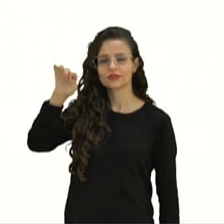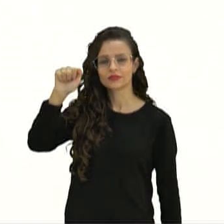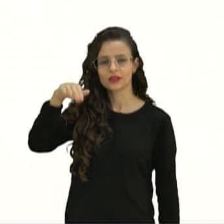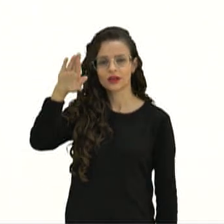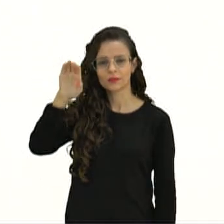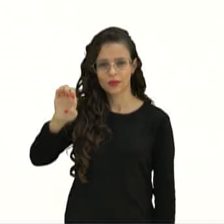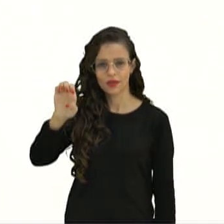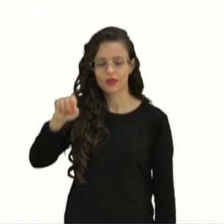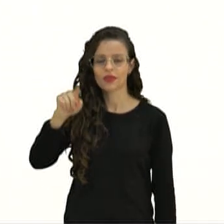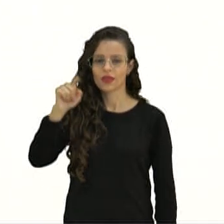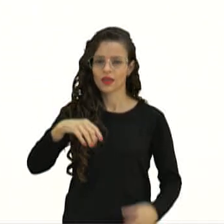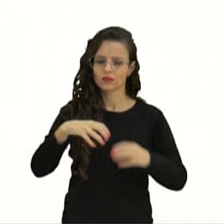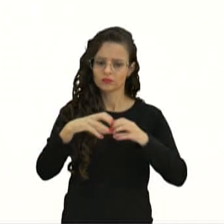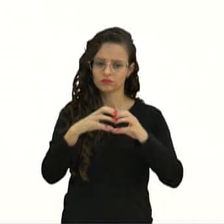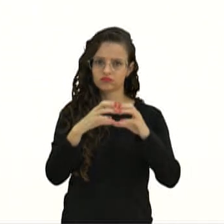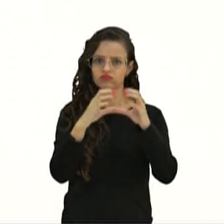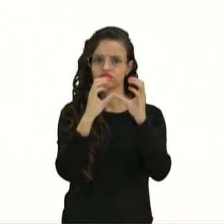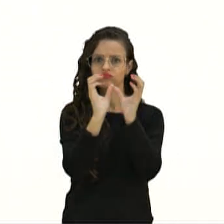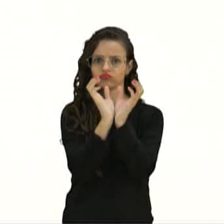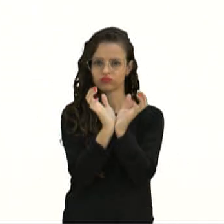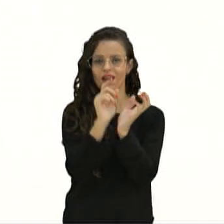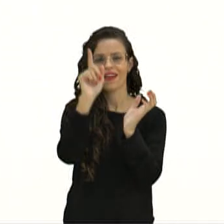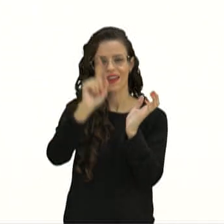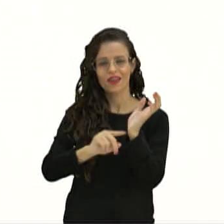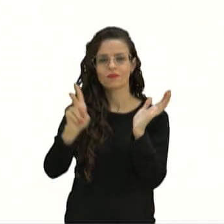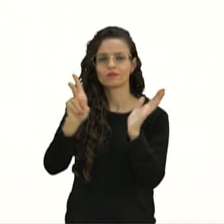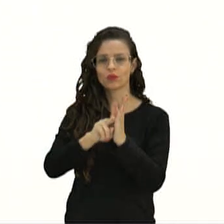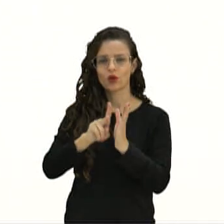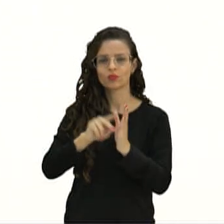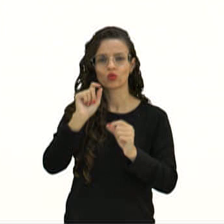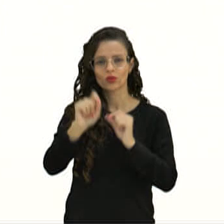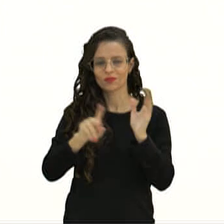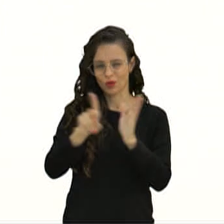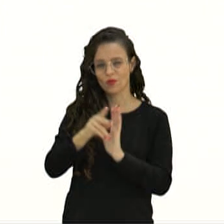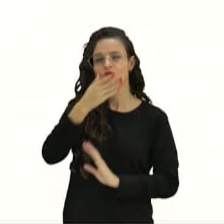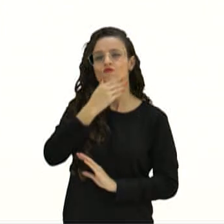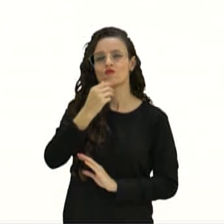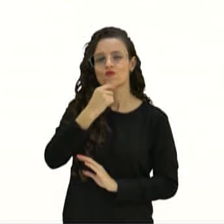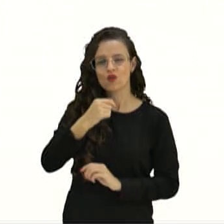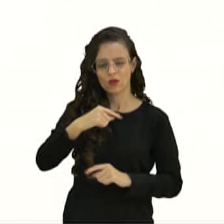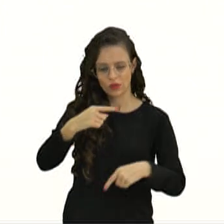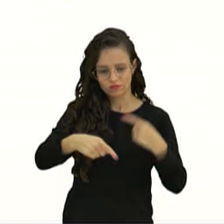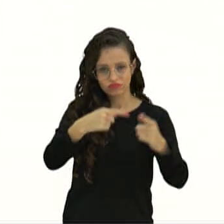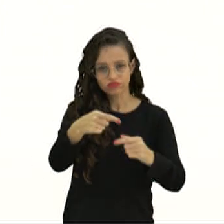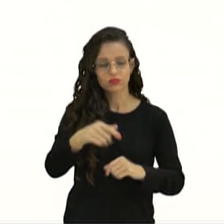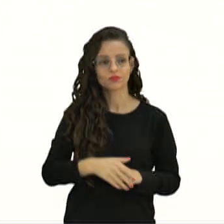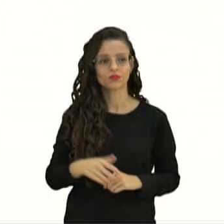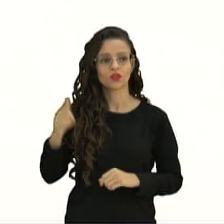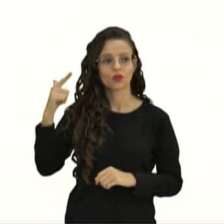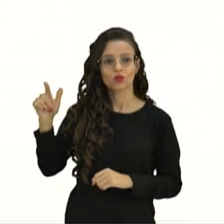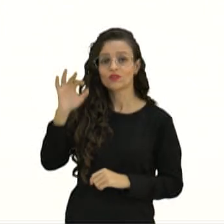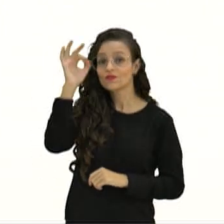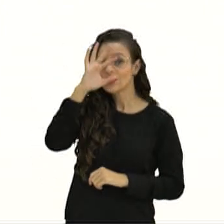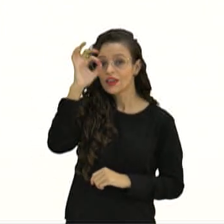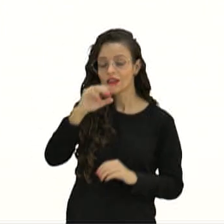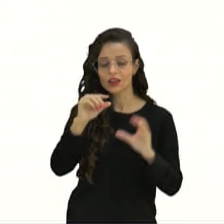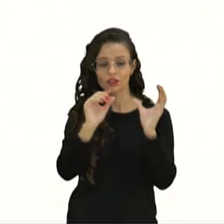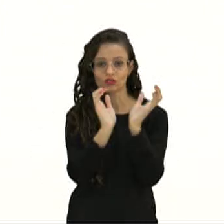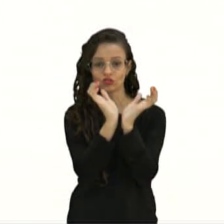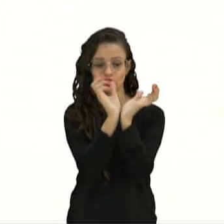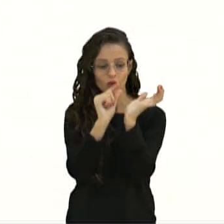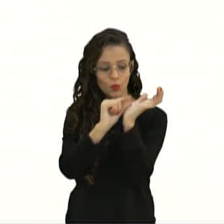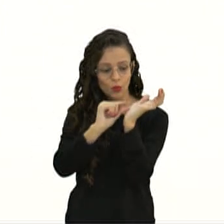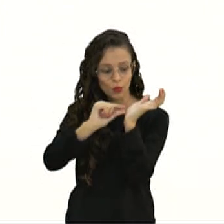se eu falasse, essas são as células, os órgãos reprodutores masculinos. Esse outro em verde aqui, pessoal,